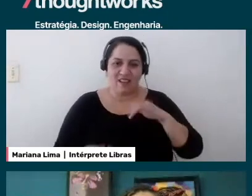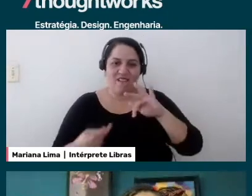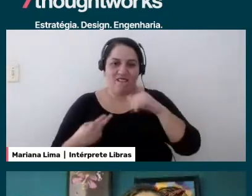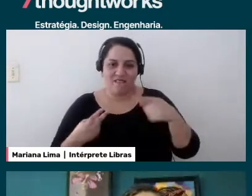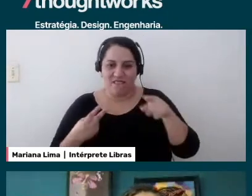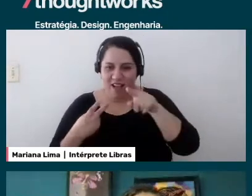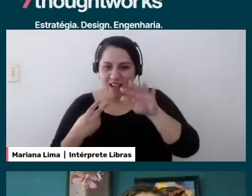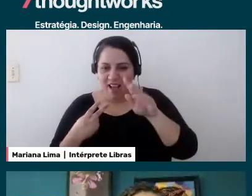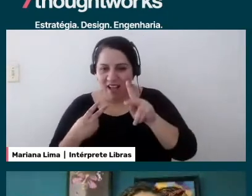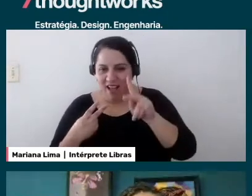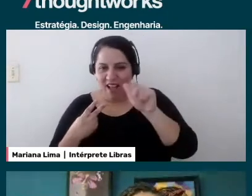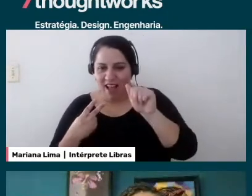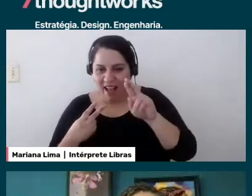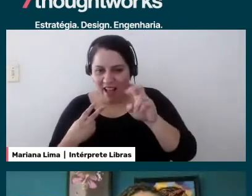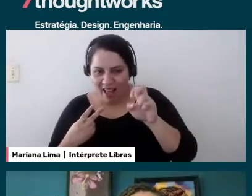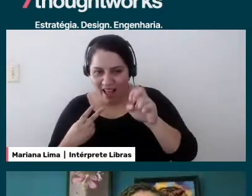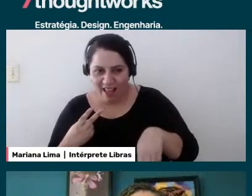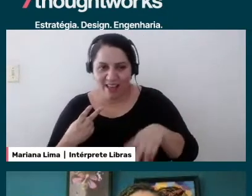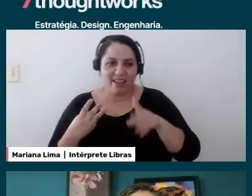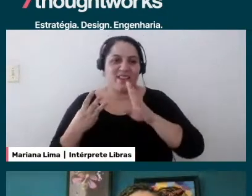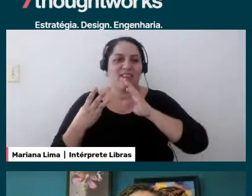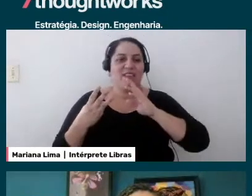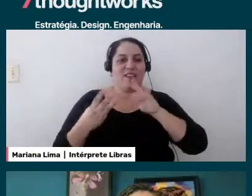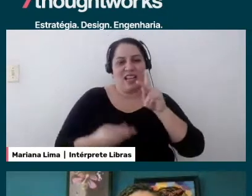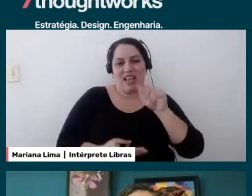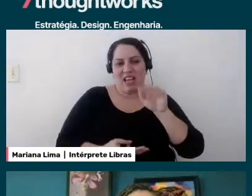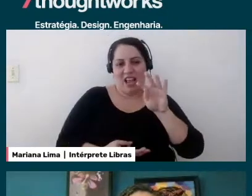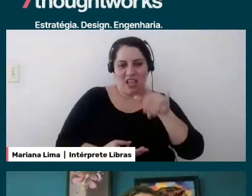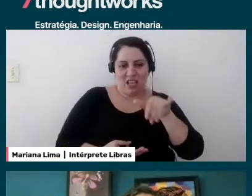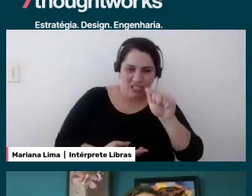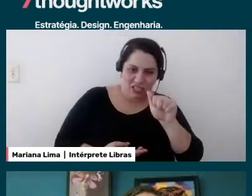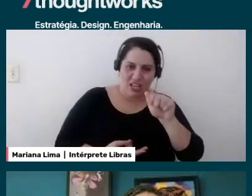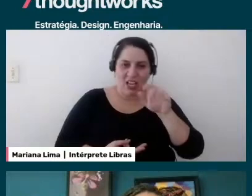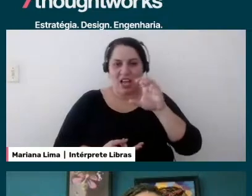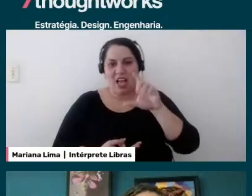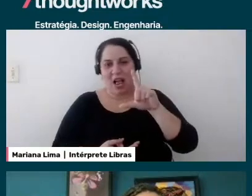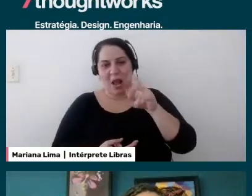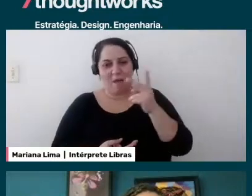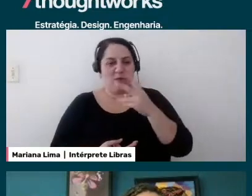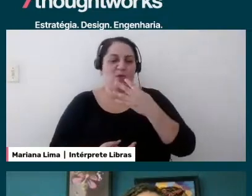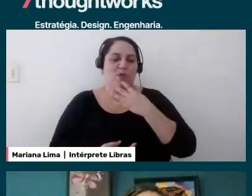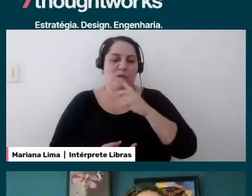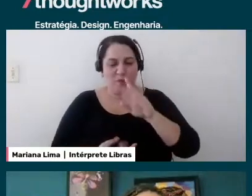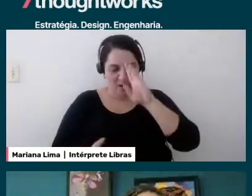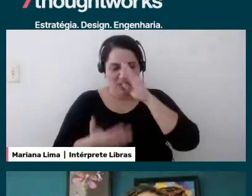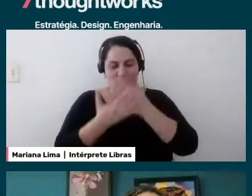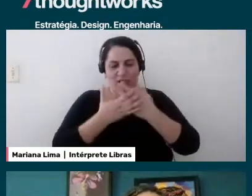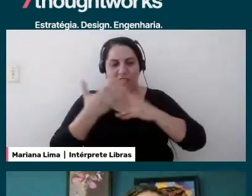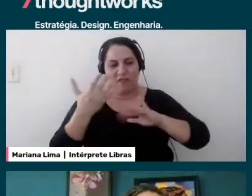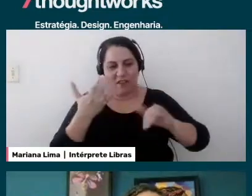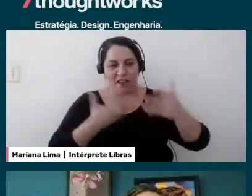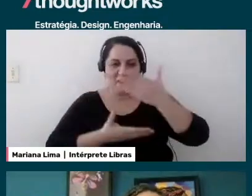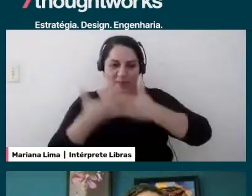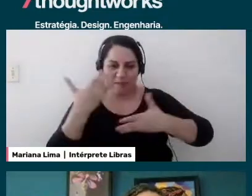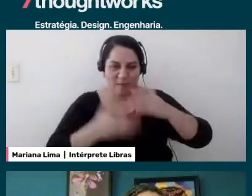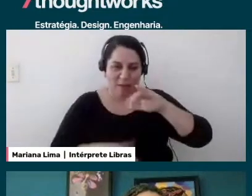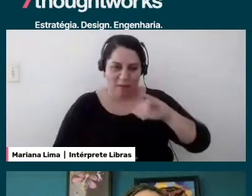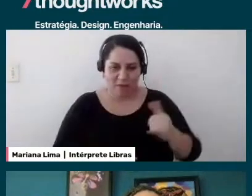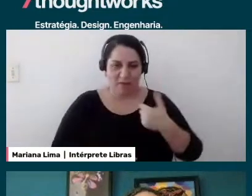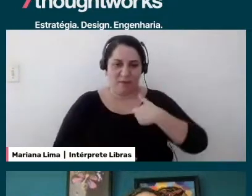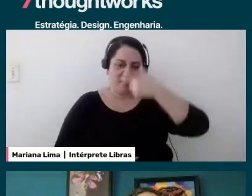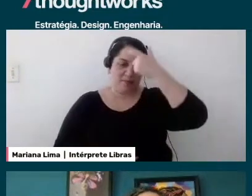com pessoas que a gente admira, a Kátia e Kleber não tive a oportunidade ainda de conhecer, mas com certeza acho que vai ser muito legal essa troca. Vou aproveitar para